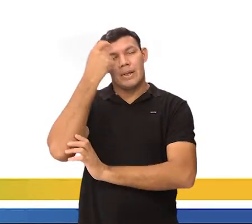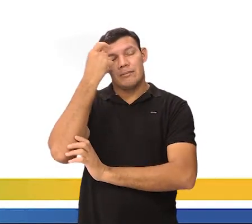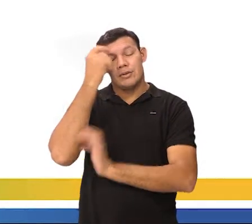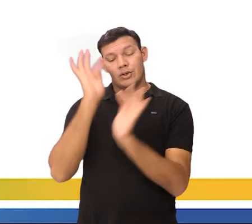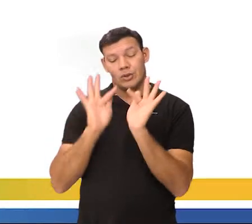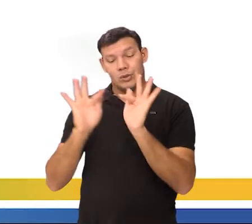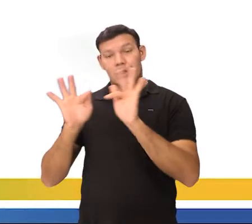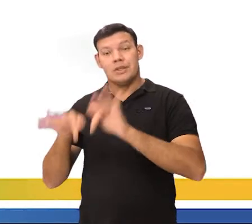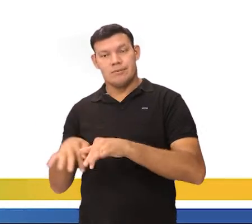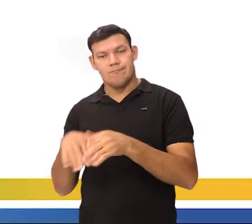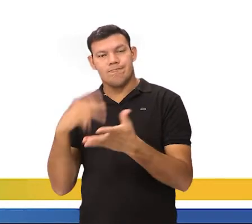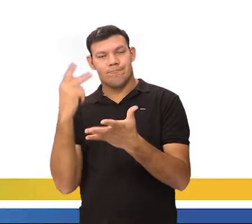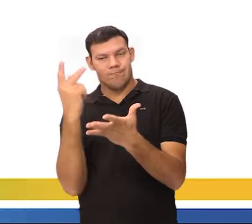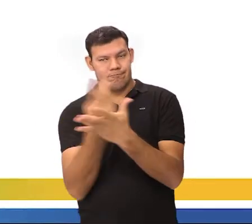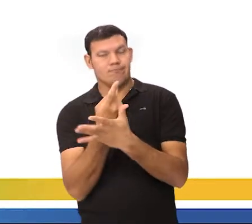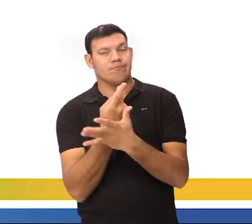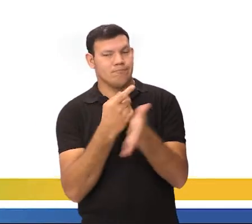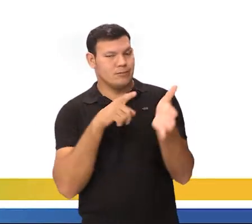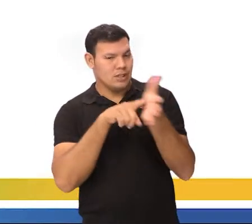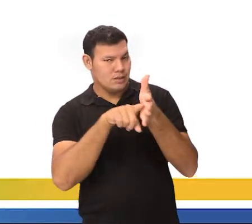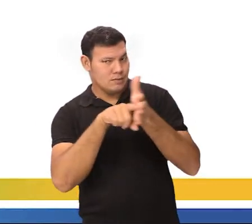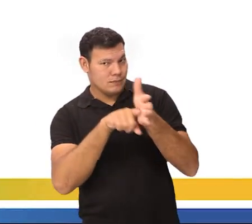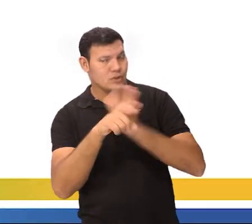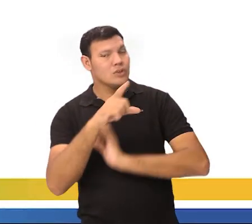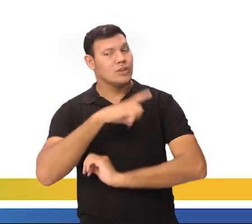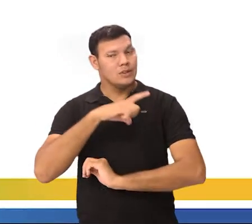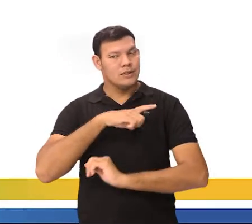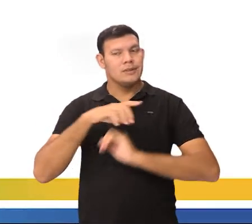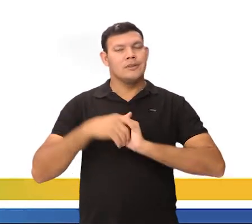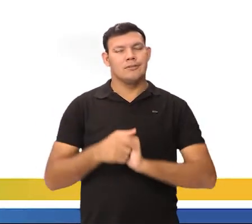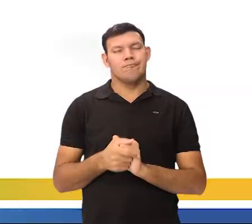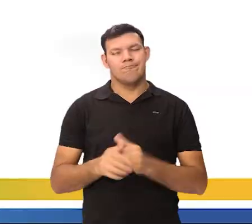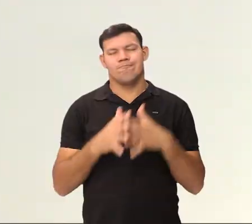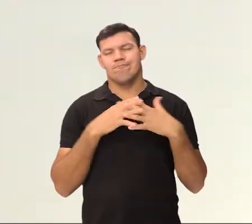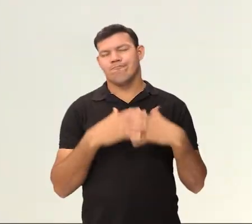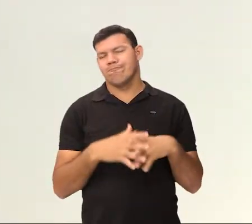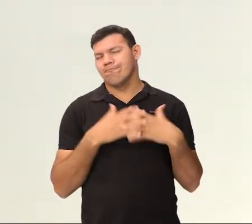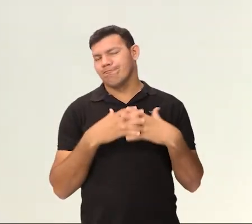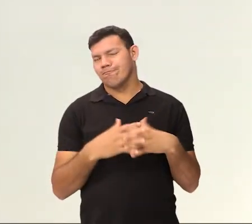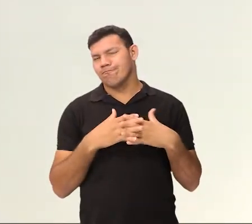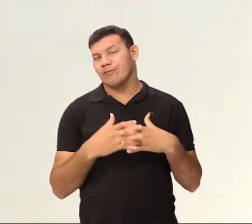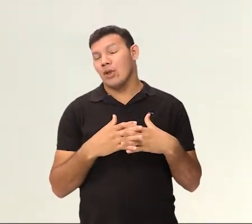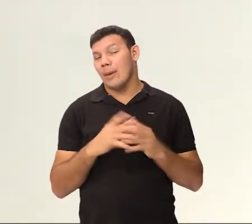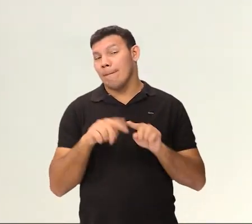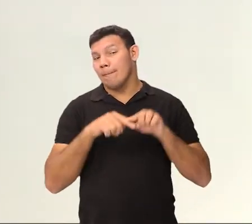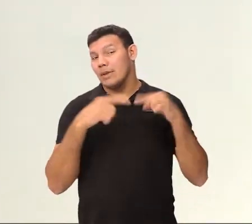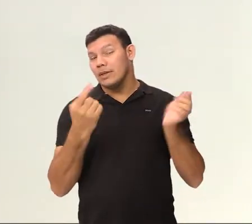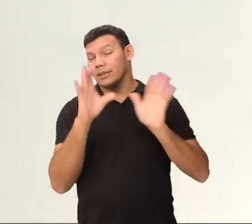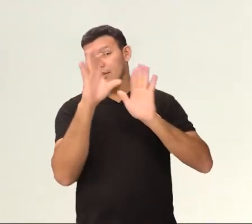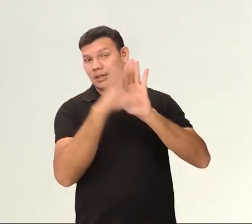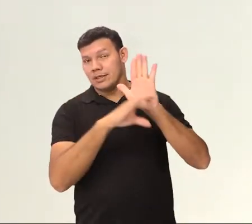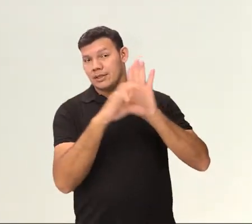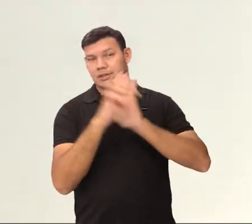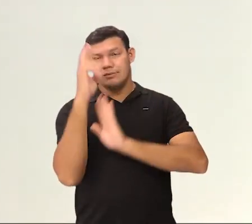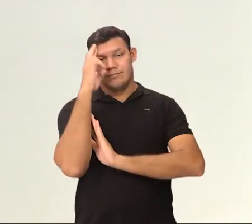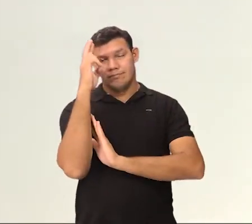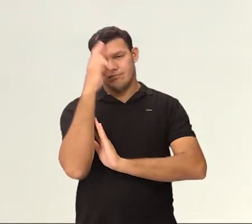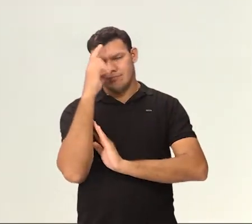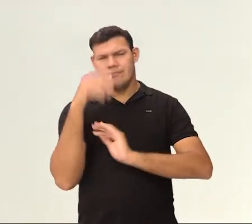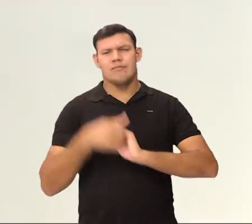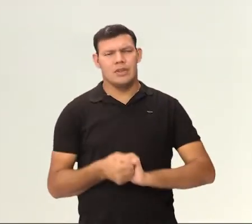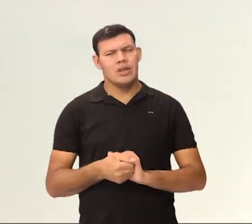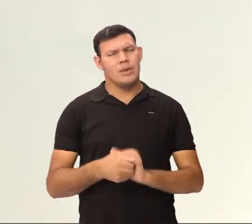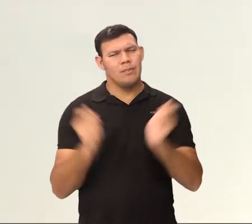conclusão sobre os acontecimentos investigados. É meio complexo, mas o conceito de história é esse conceito que a gente